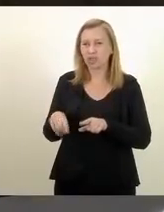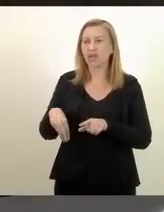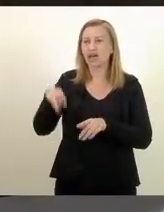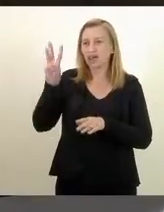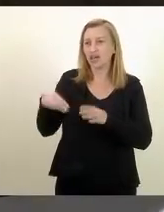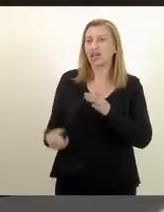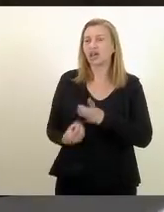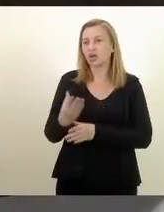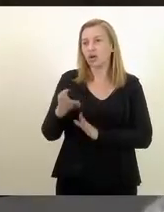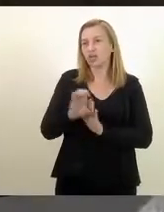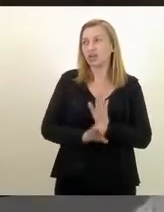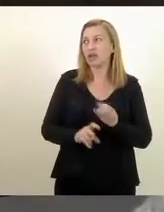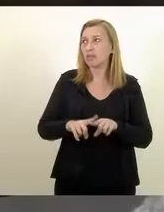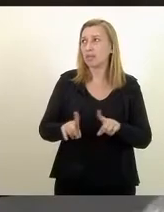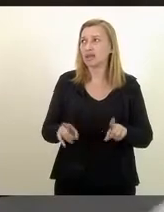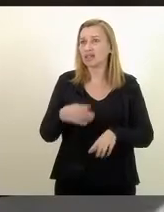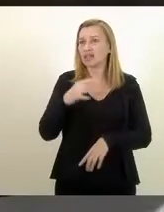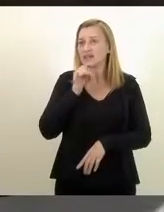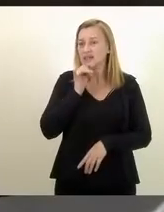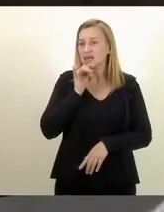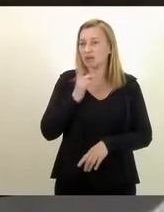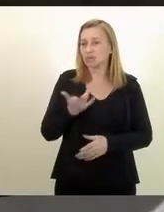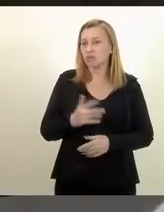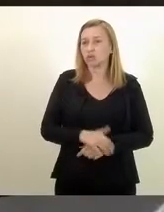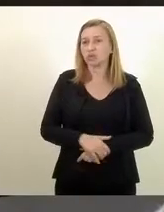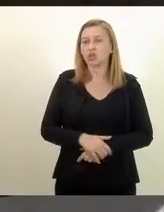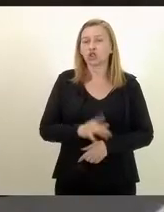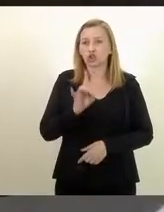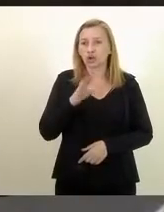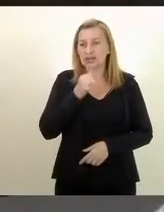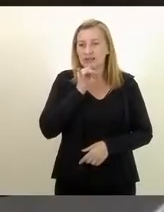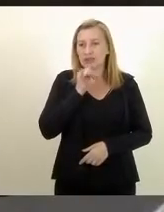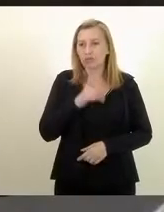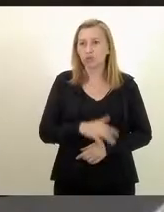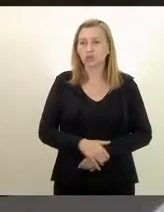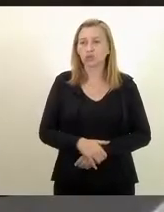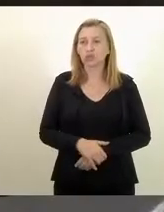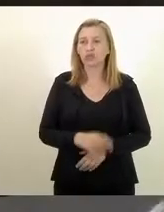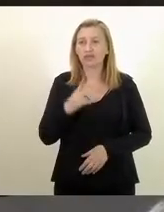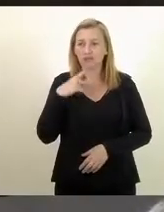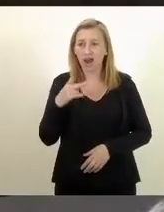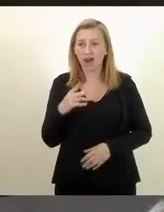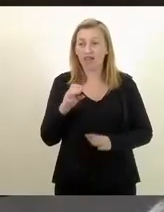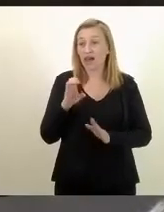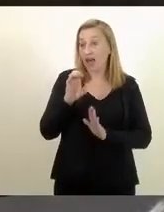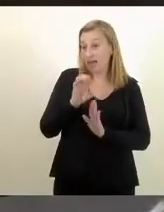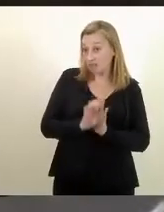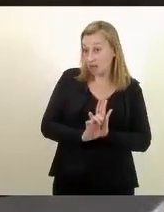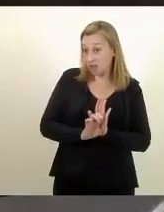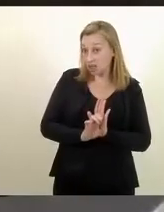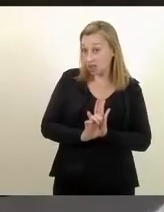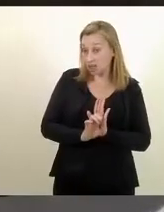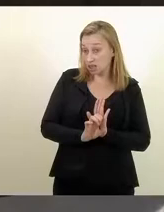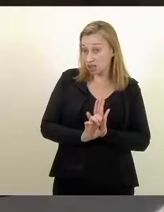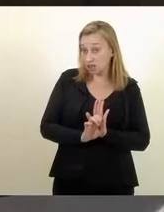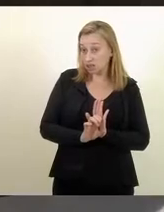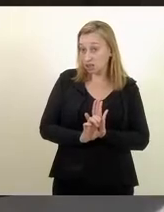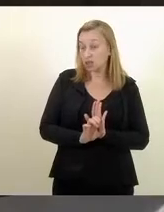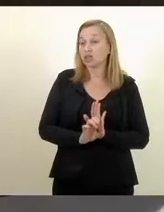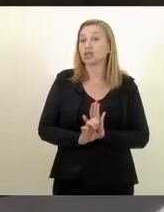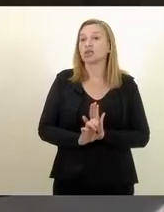emenda mas por exemplo vou só um exemplo dizer na emenda na constituição